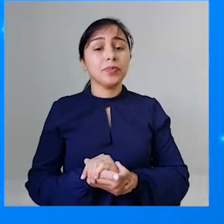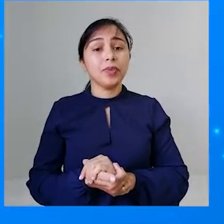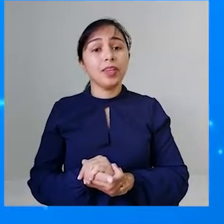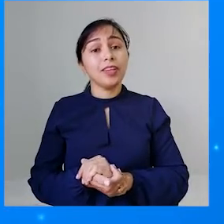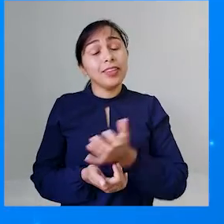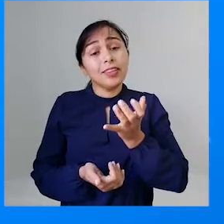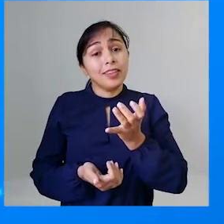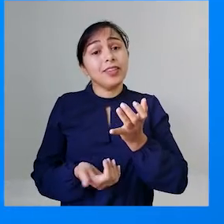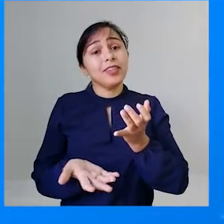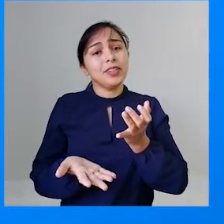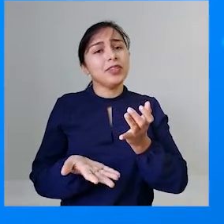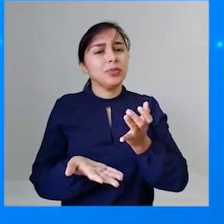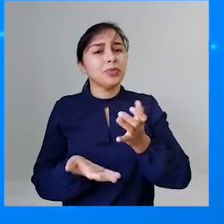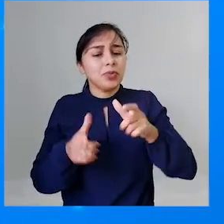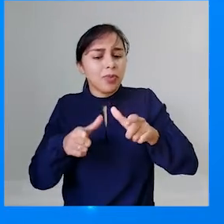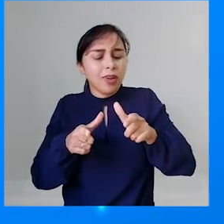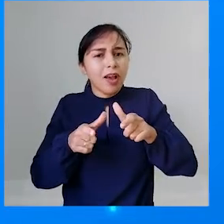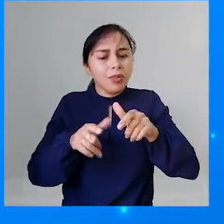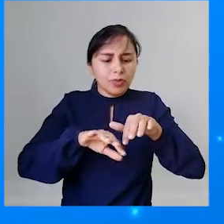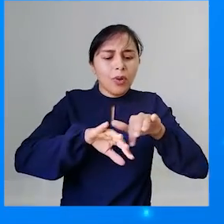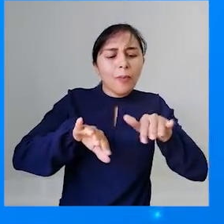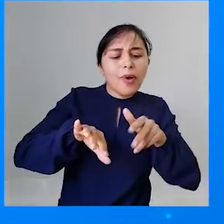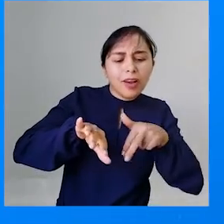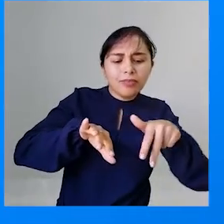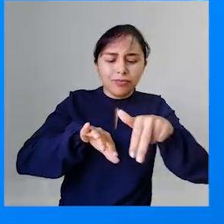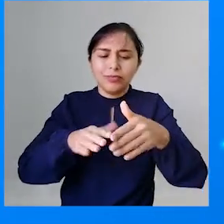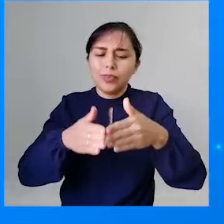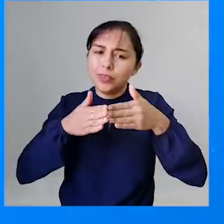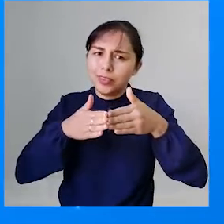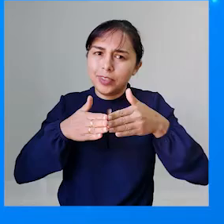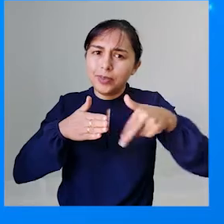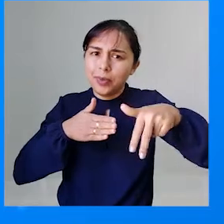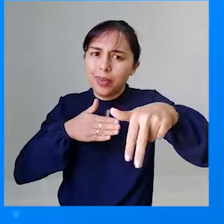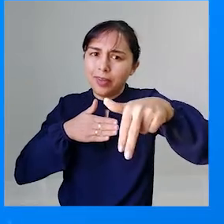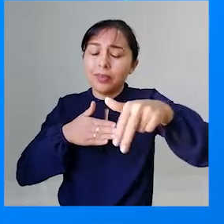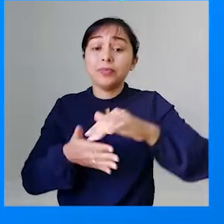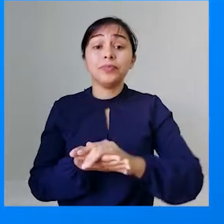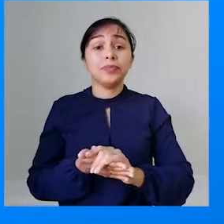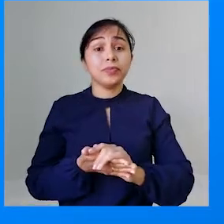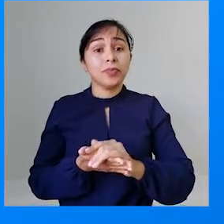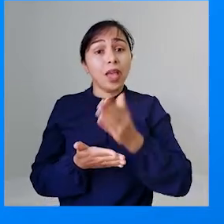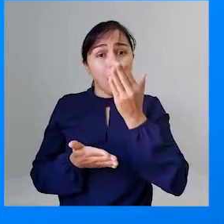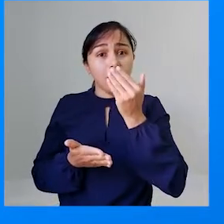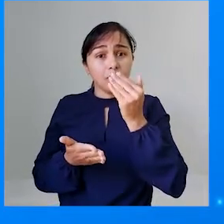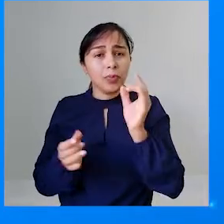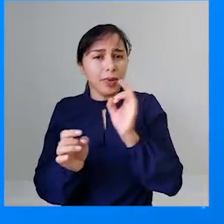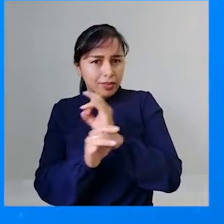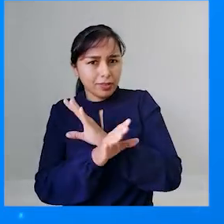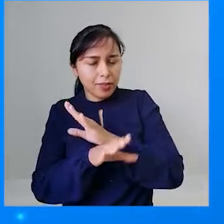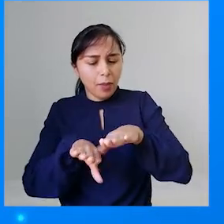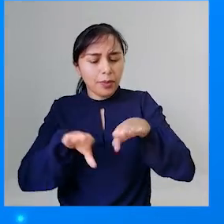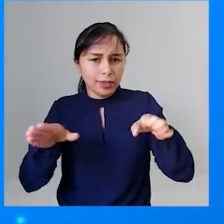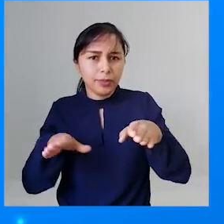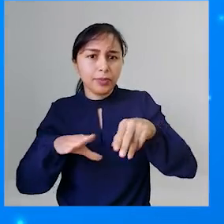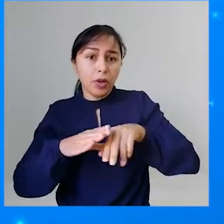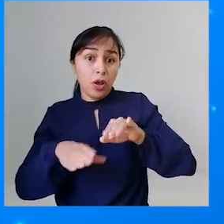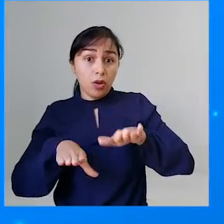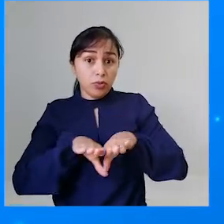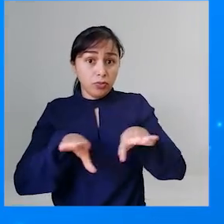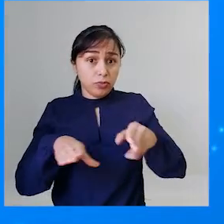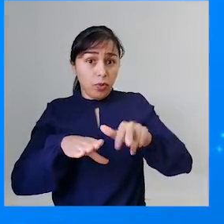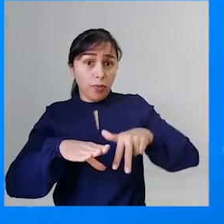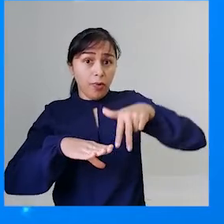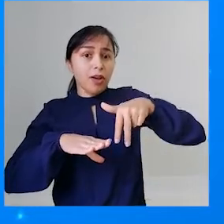queremos um espaço para a gente passar e quando terminamos de comer e queremos sair da mesa também falamos